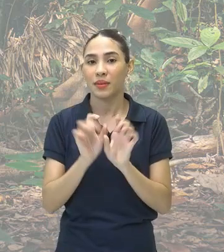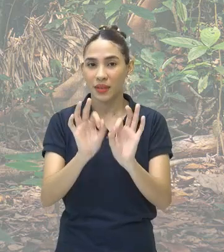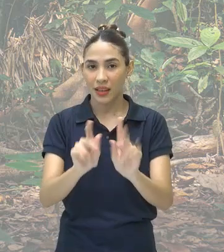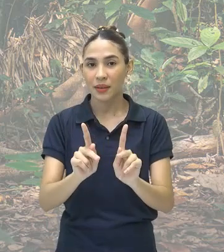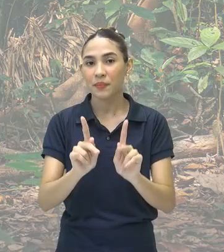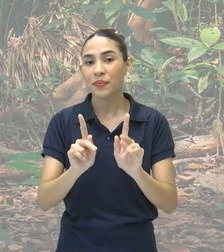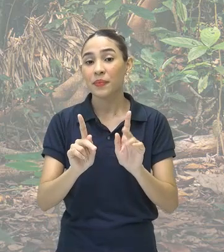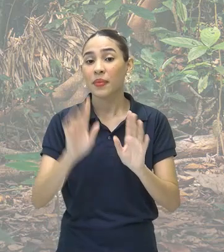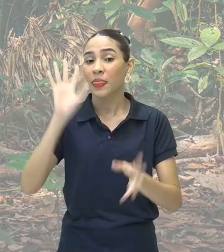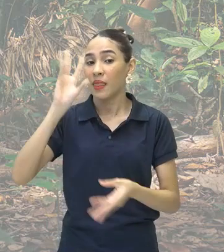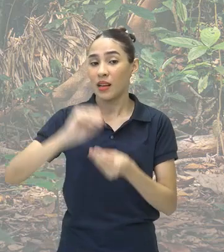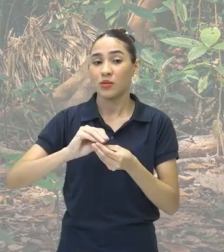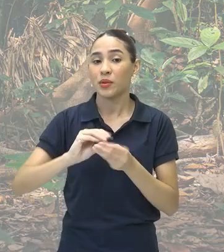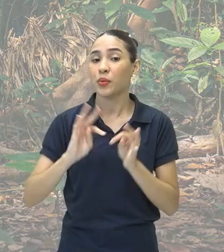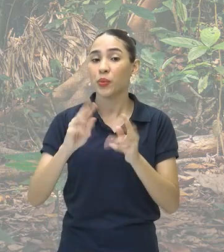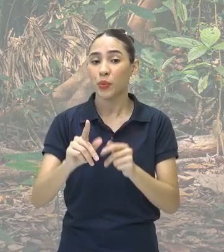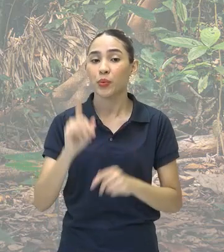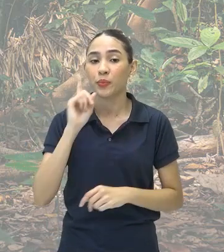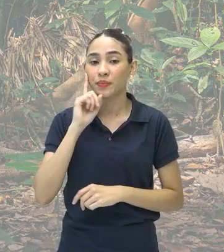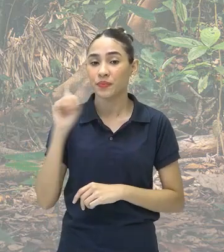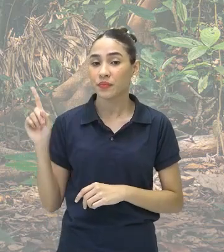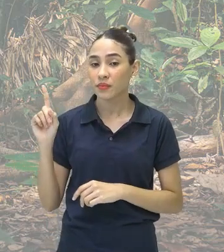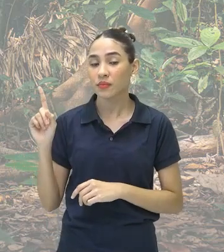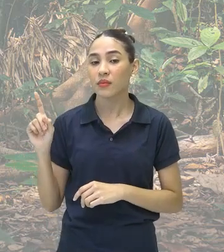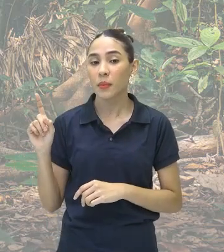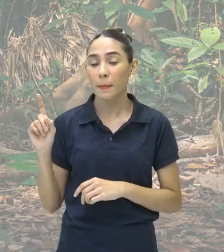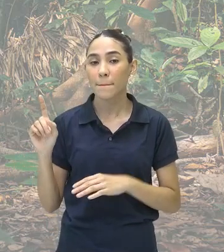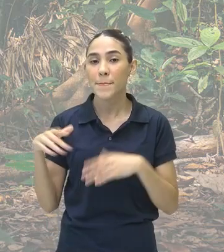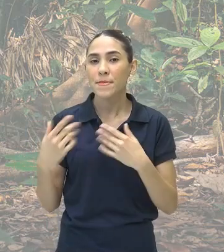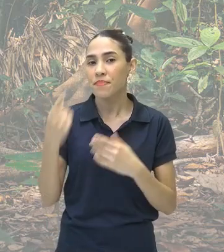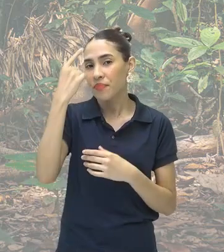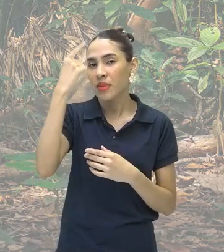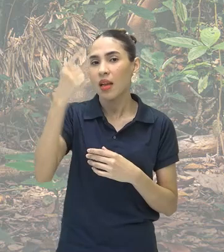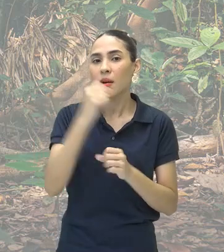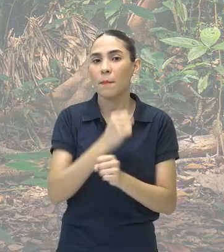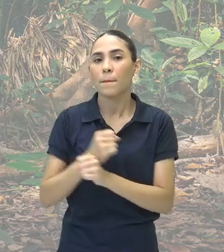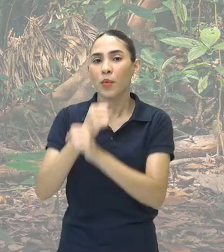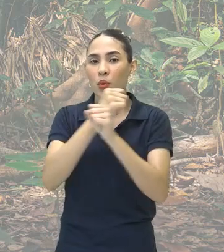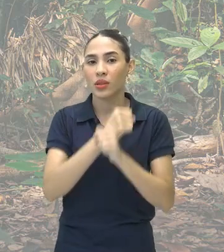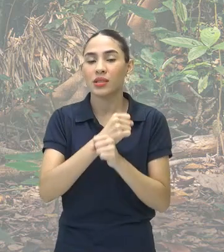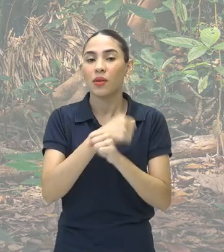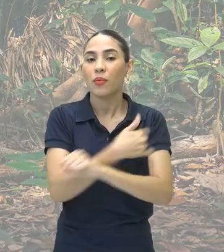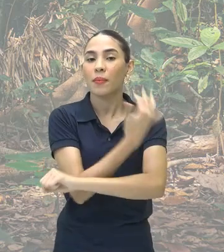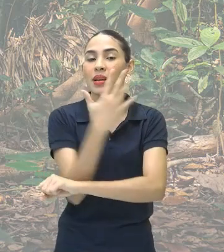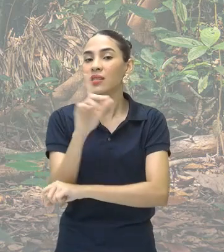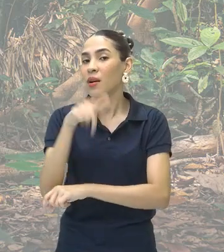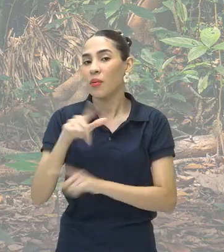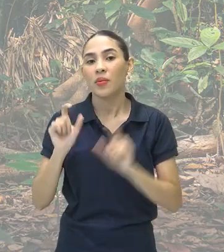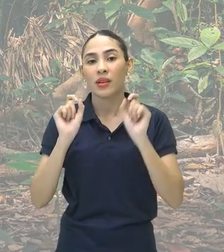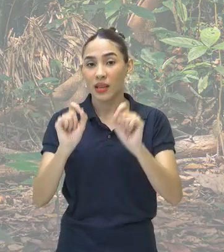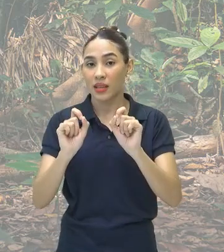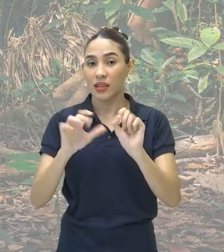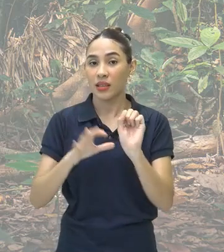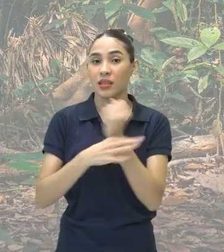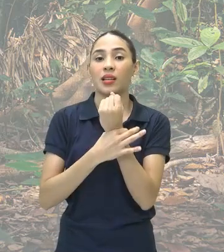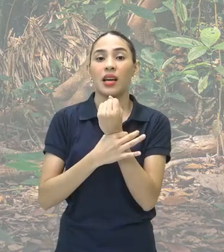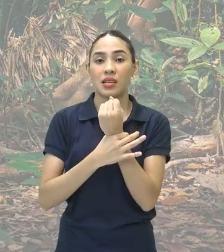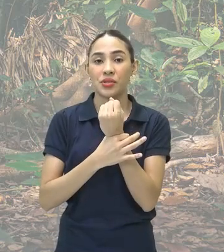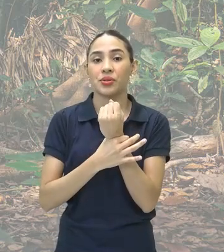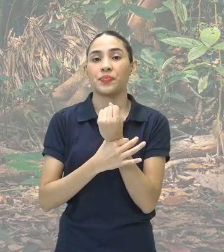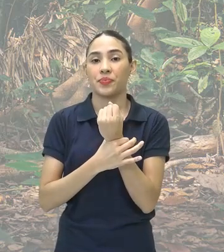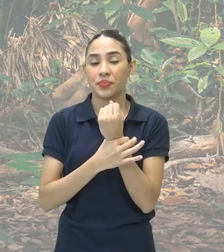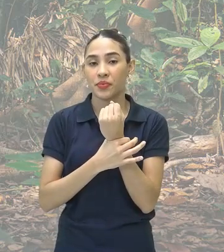certo? Resumindo tudo isso daqui, a ideia de proteger o meio ambiente é o quê? É